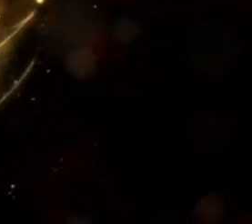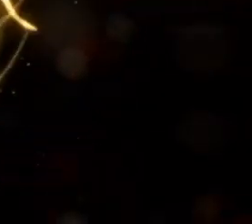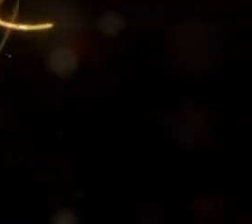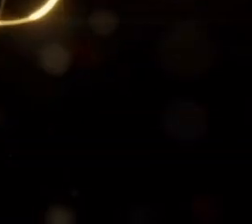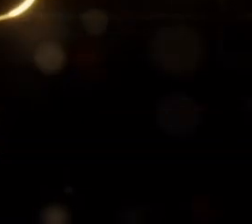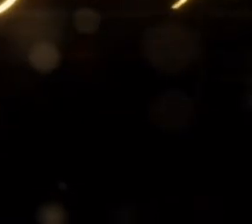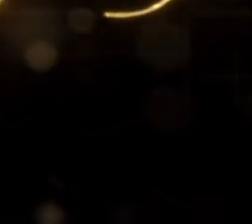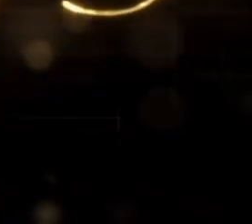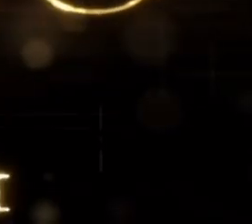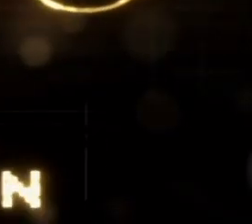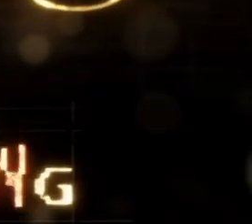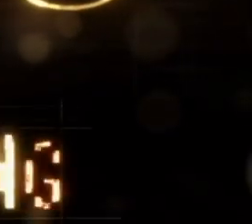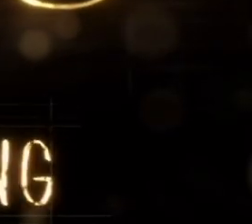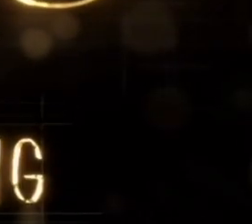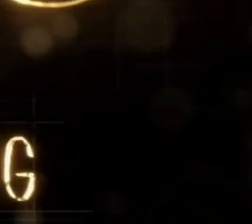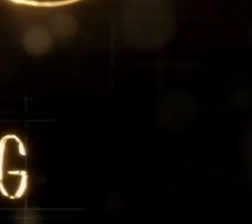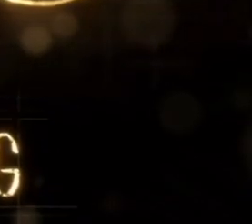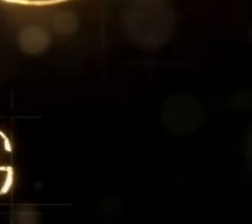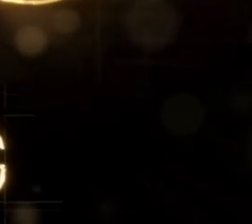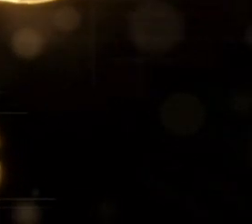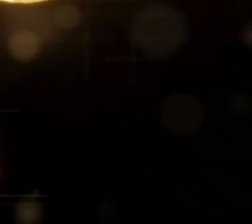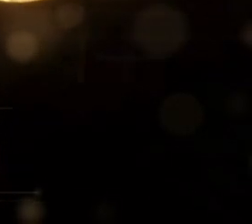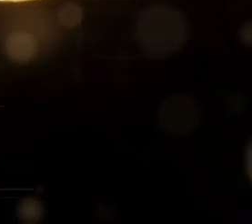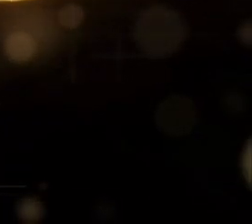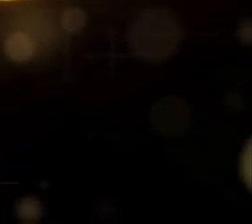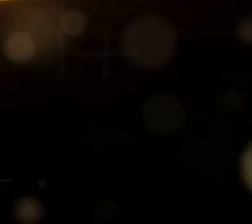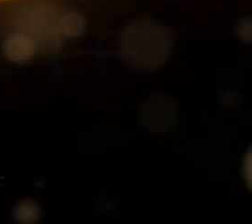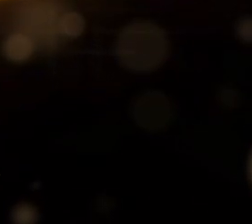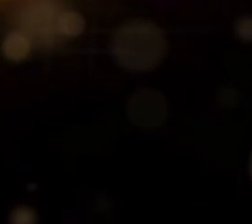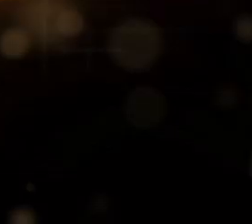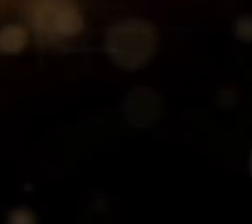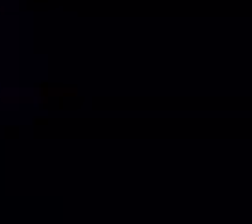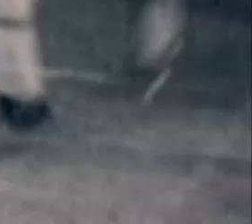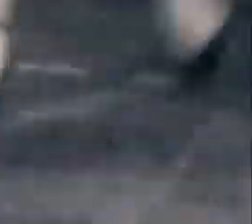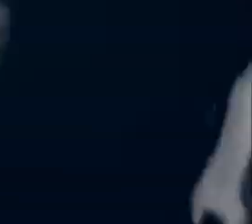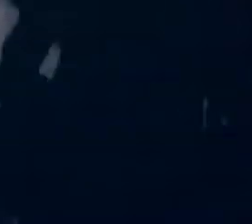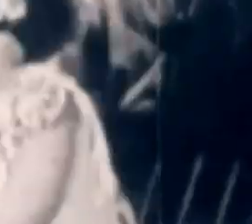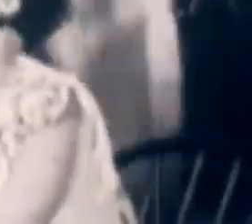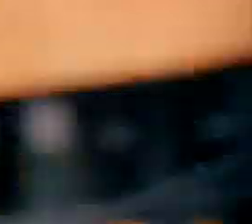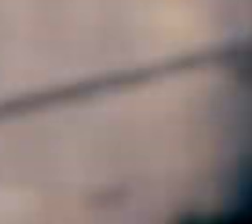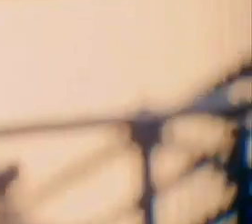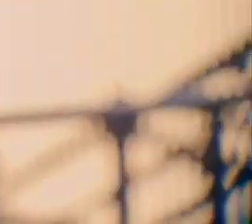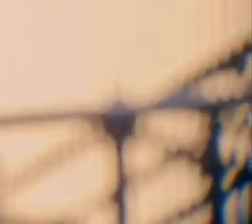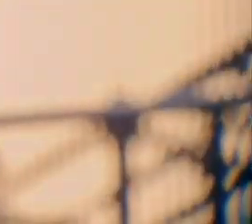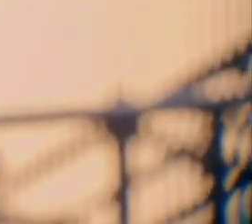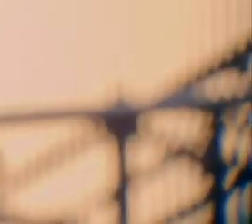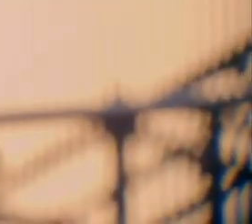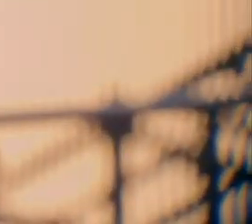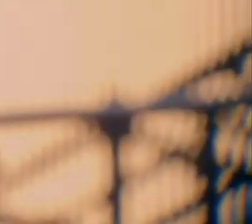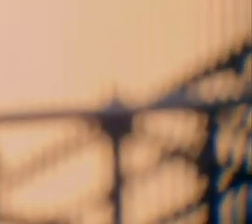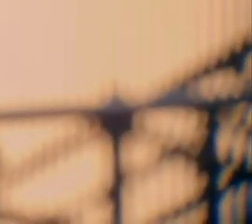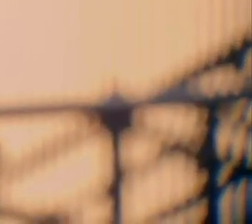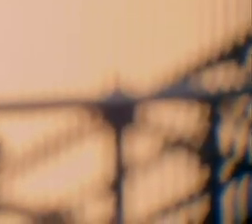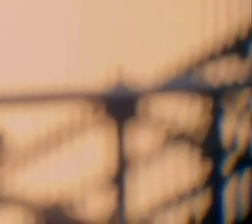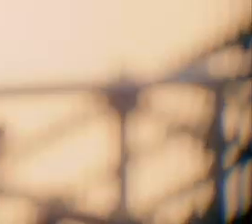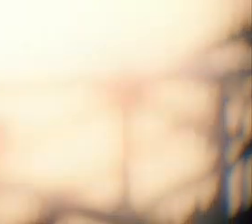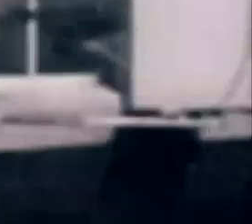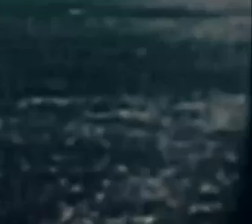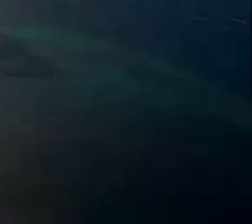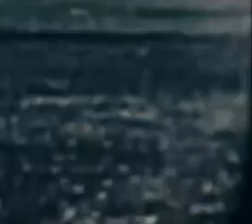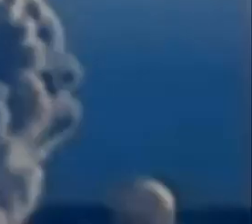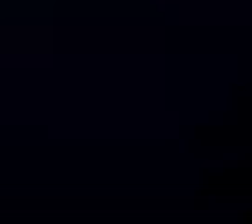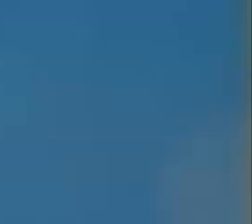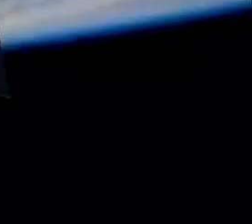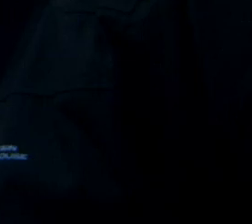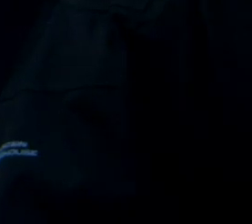como um gênio. Ciência de tudo, com Stephen Hawking. Posso viajar de volta para o passado?